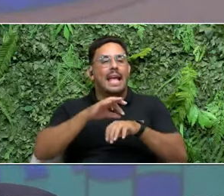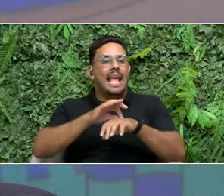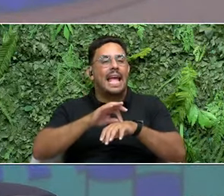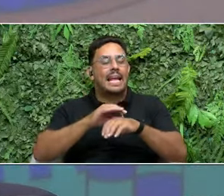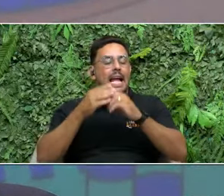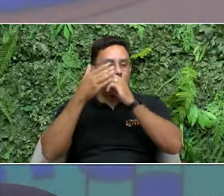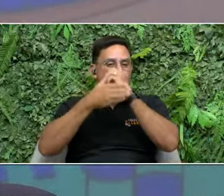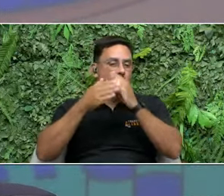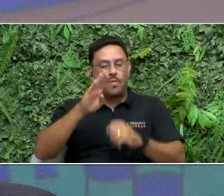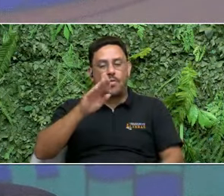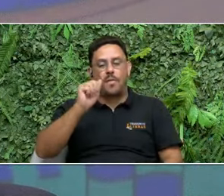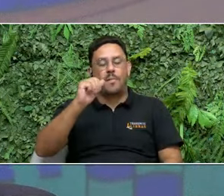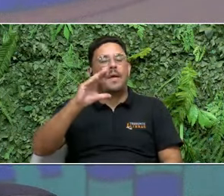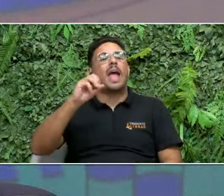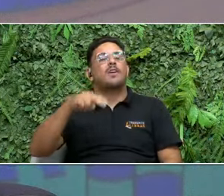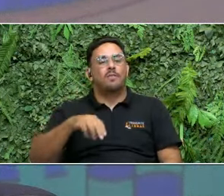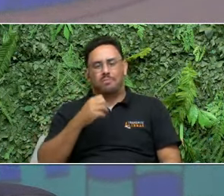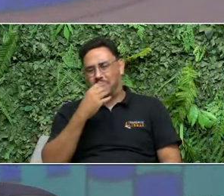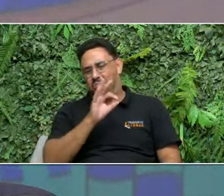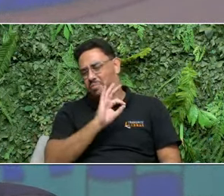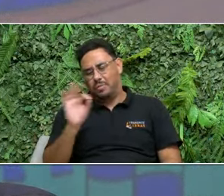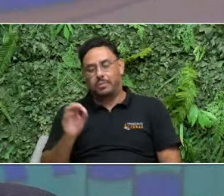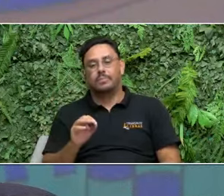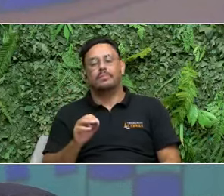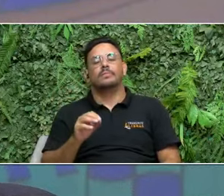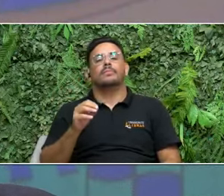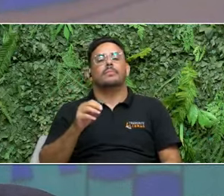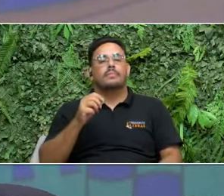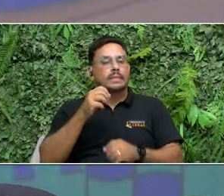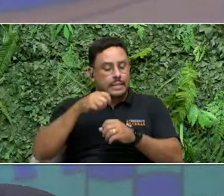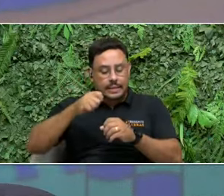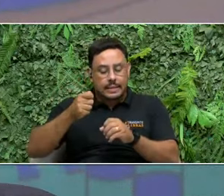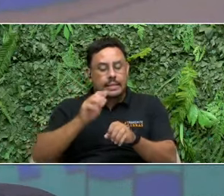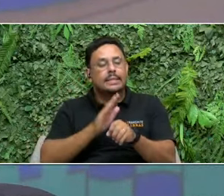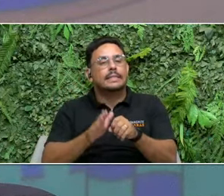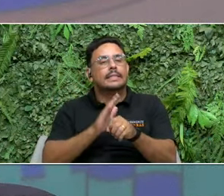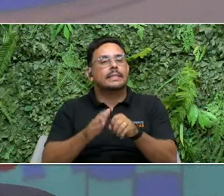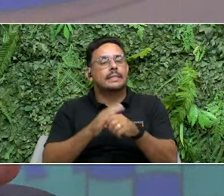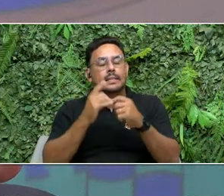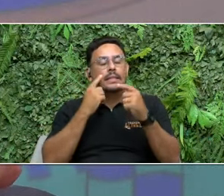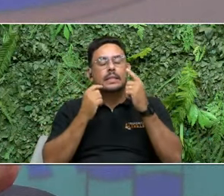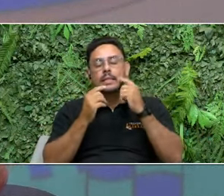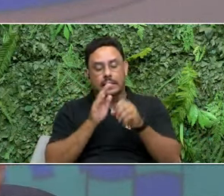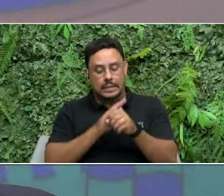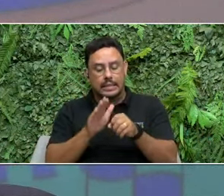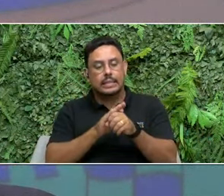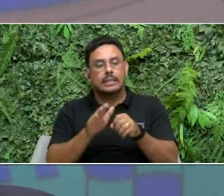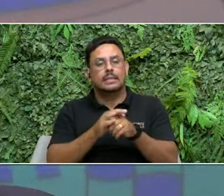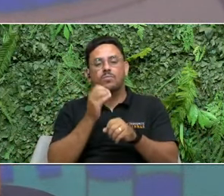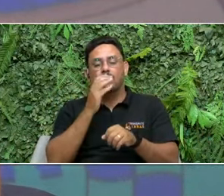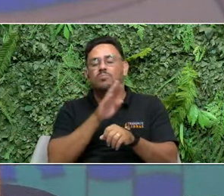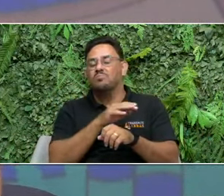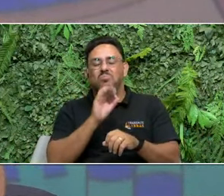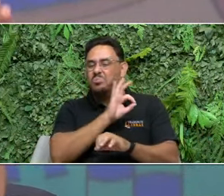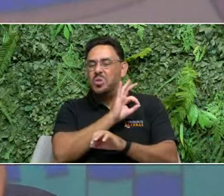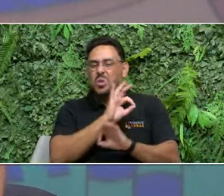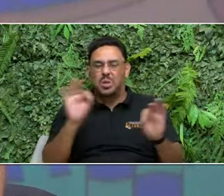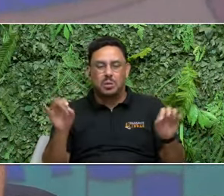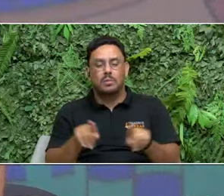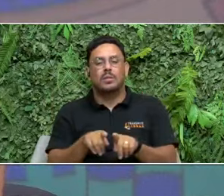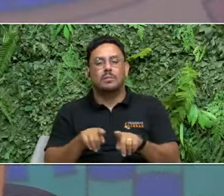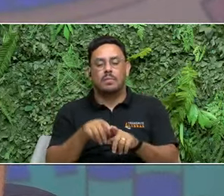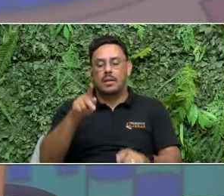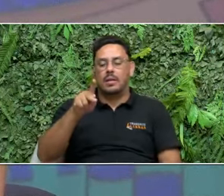aí já já é bom cebola mas é aquela cebola chapeada sabe como é bom demais da conta aquele negócio